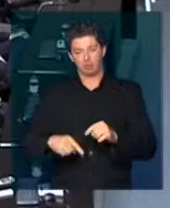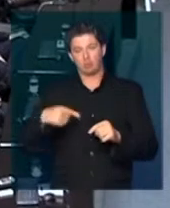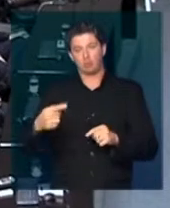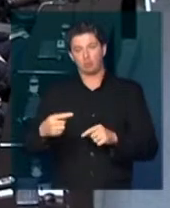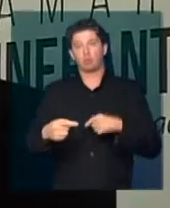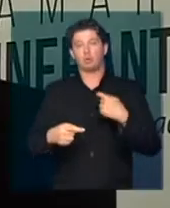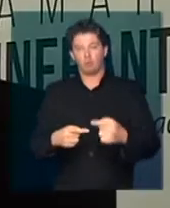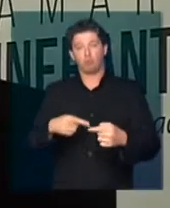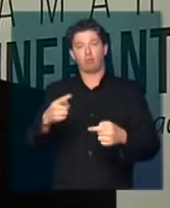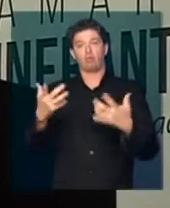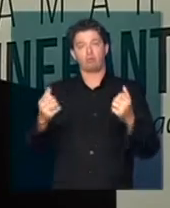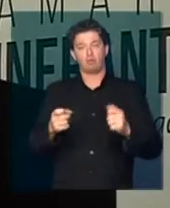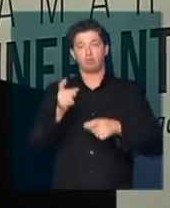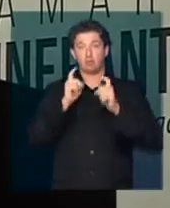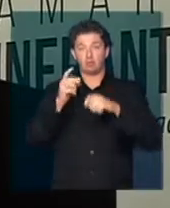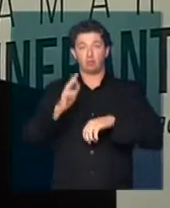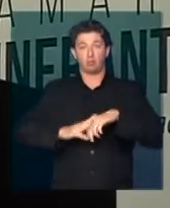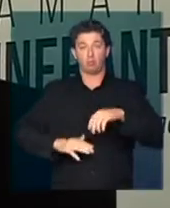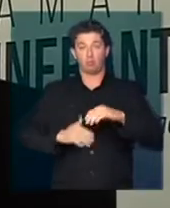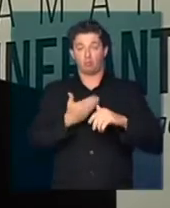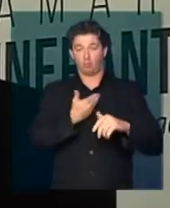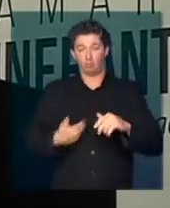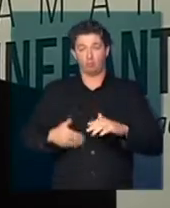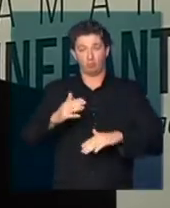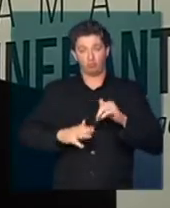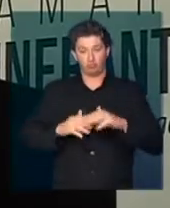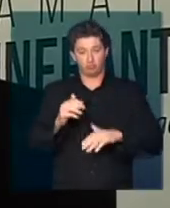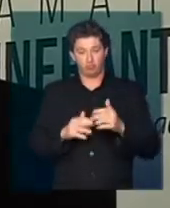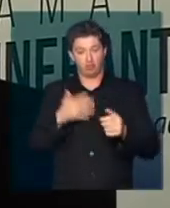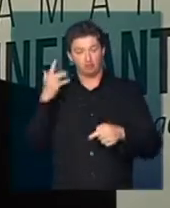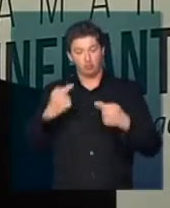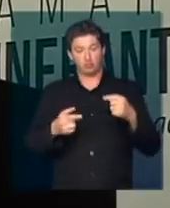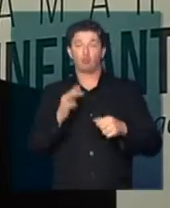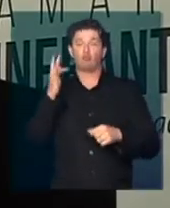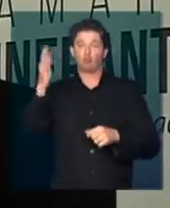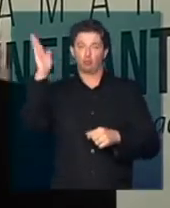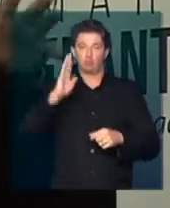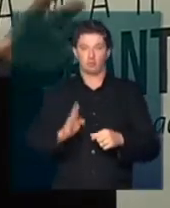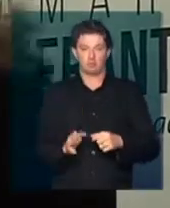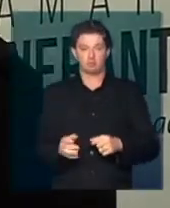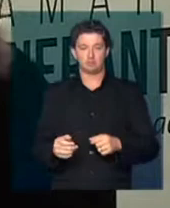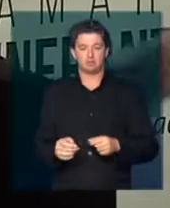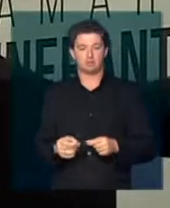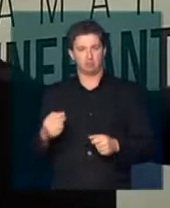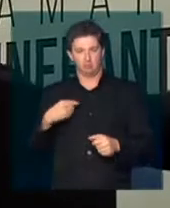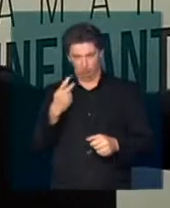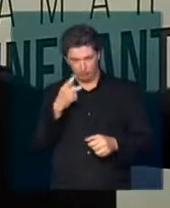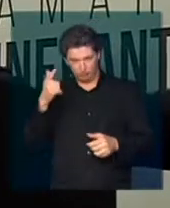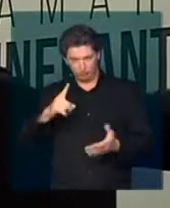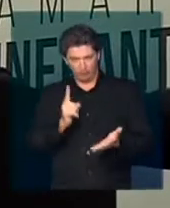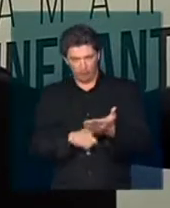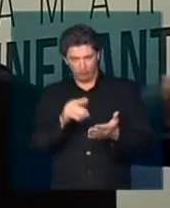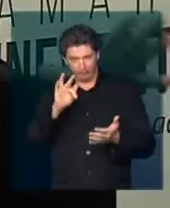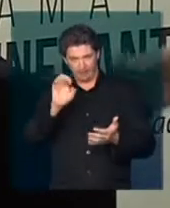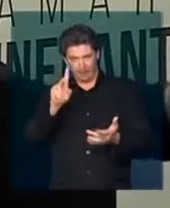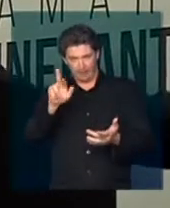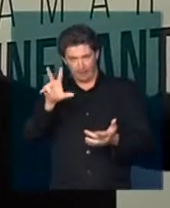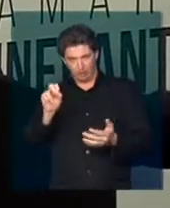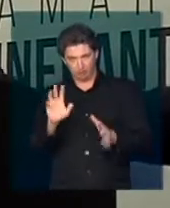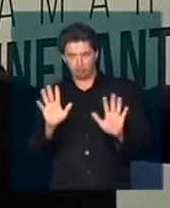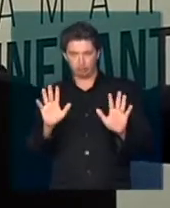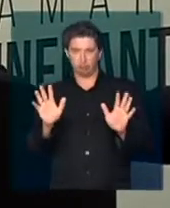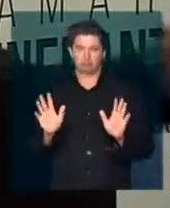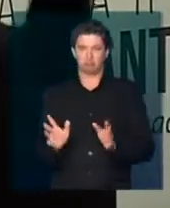vamos qualificar a gestão pública, a gestão política e o futuro desse país. Eu não vou falar aqui do Pacto Federativo. É